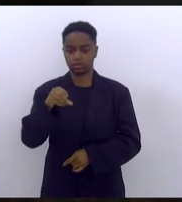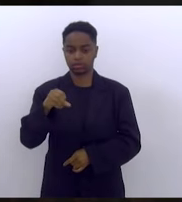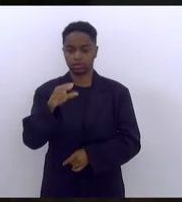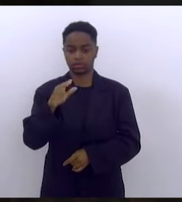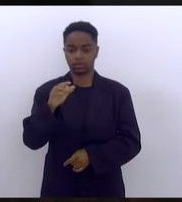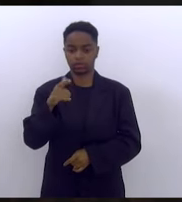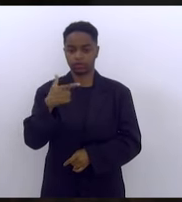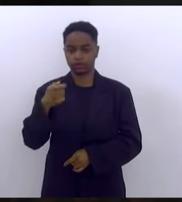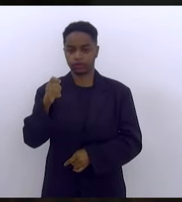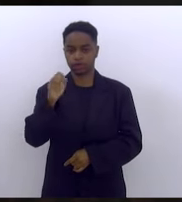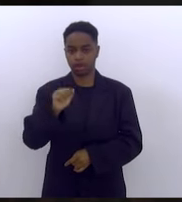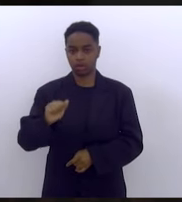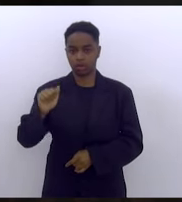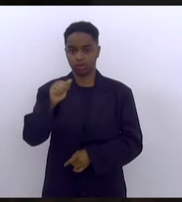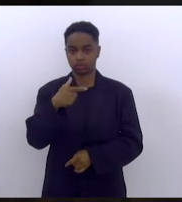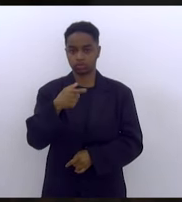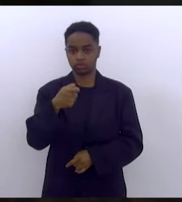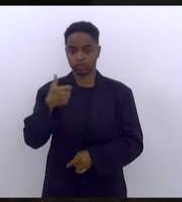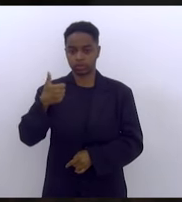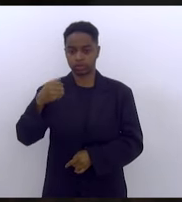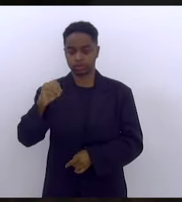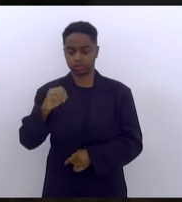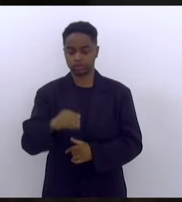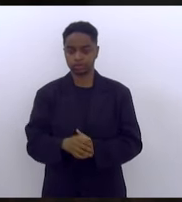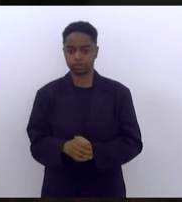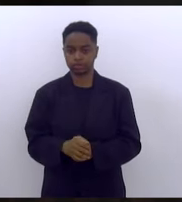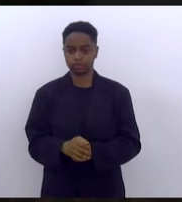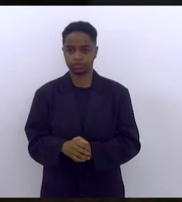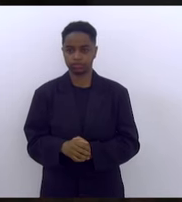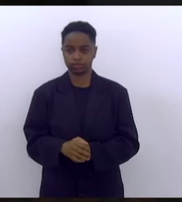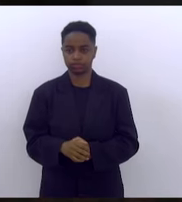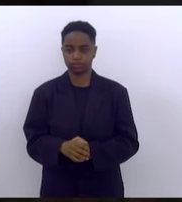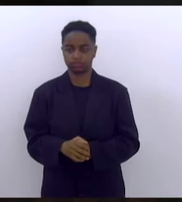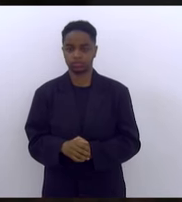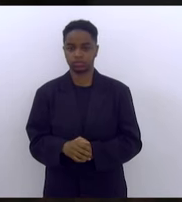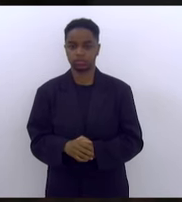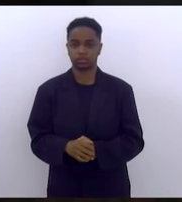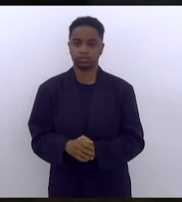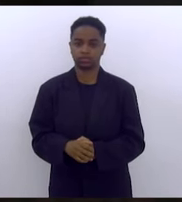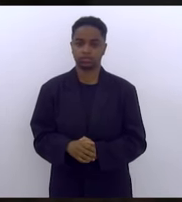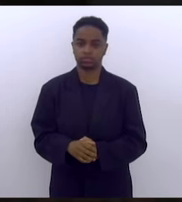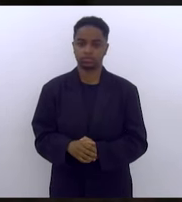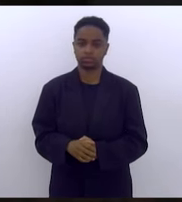20 de agosto de 2010, que é alternada